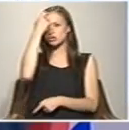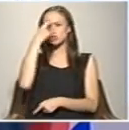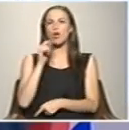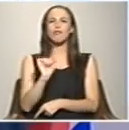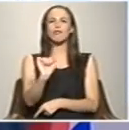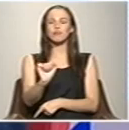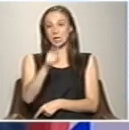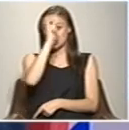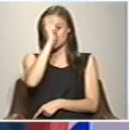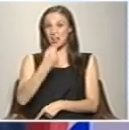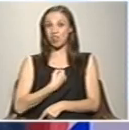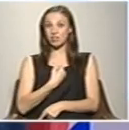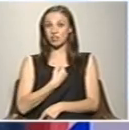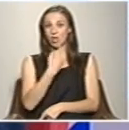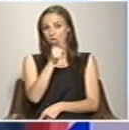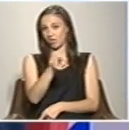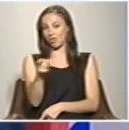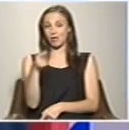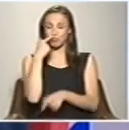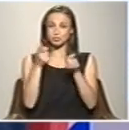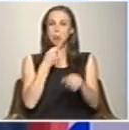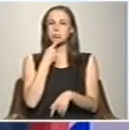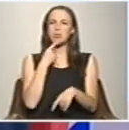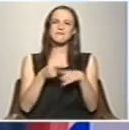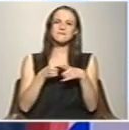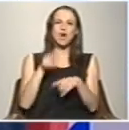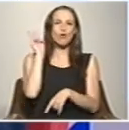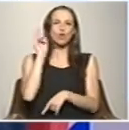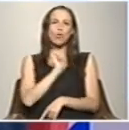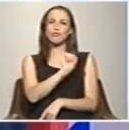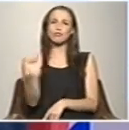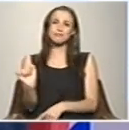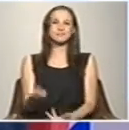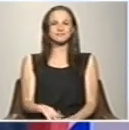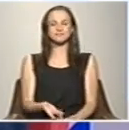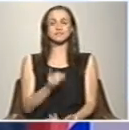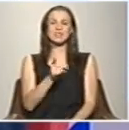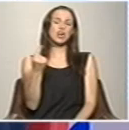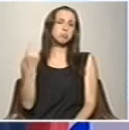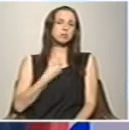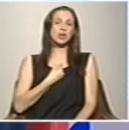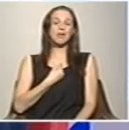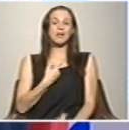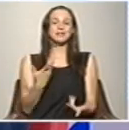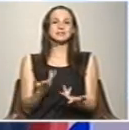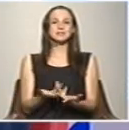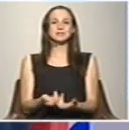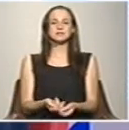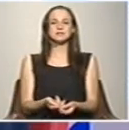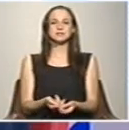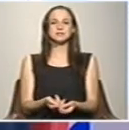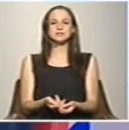a identidade destas pessoas, perceber os seus interesses, os seus valores, e tudo isso obriga-nos, obviamente, a uma